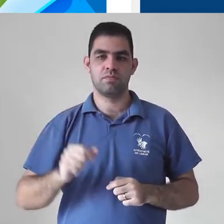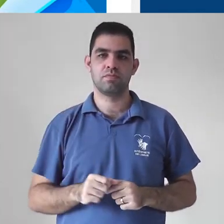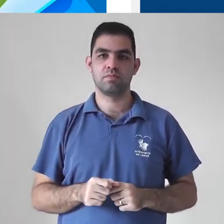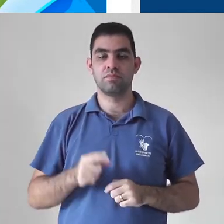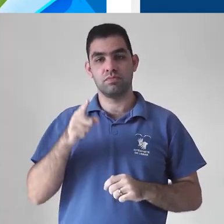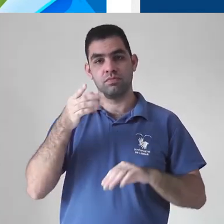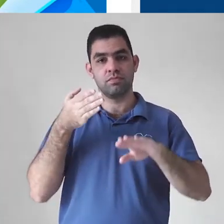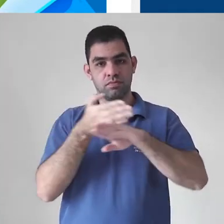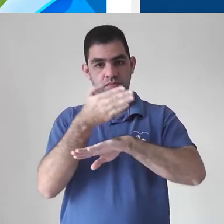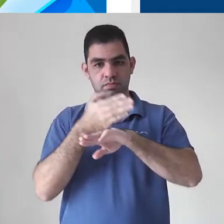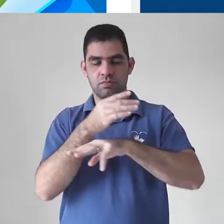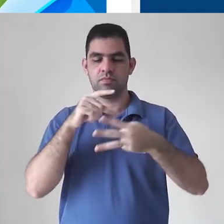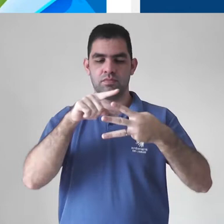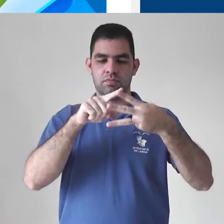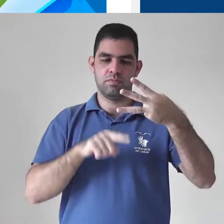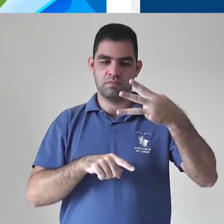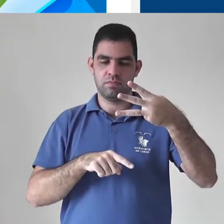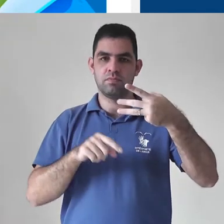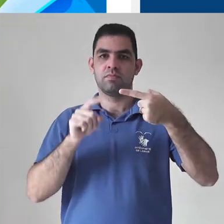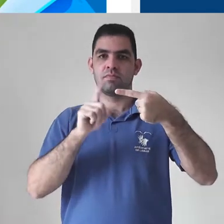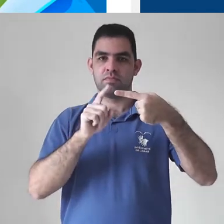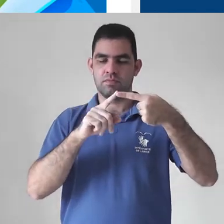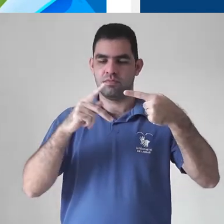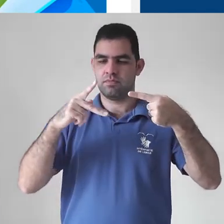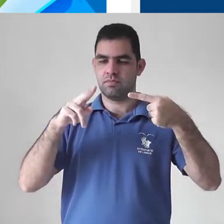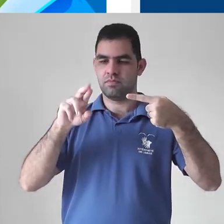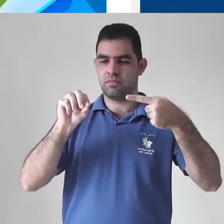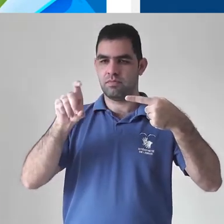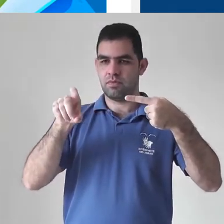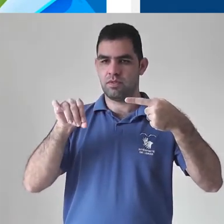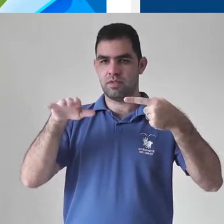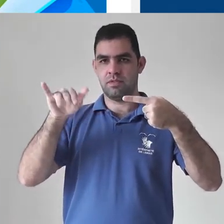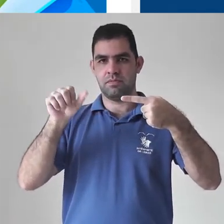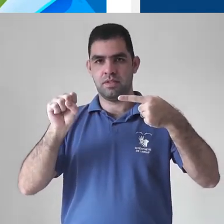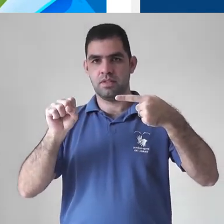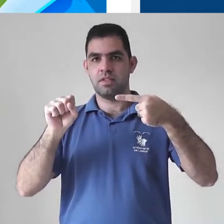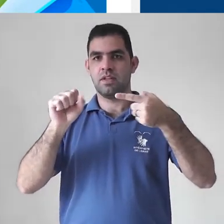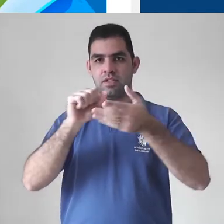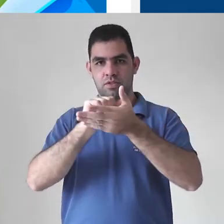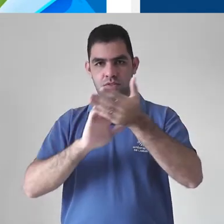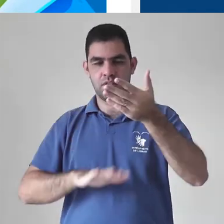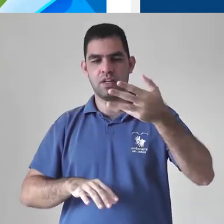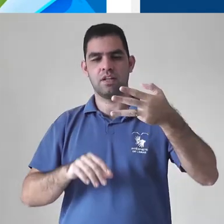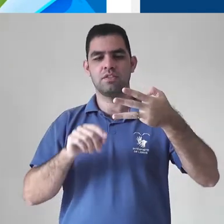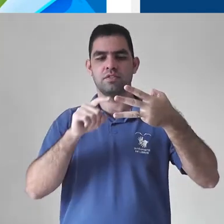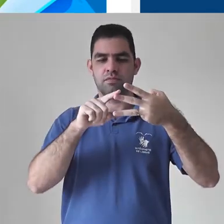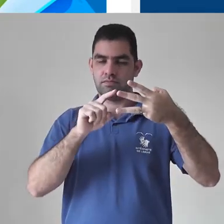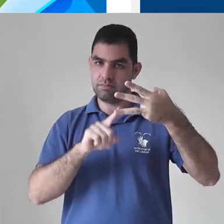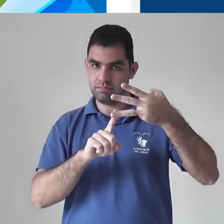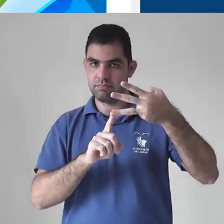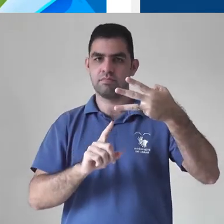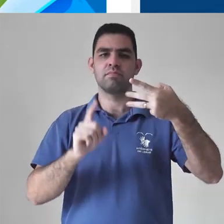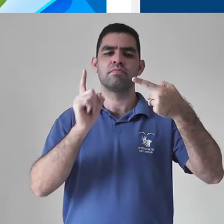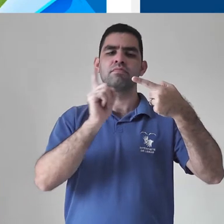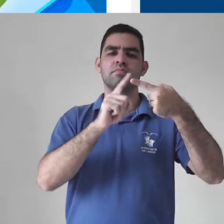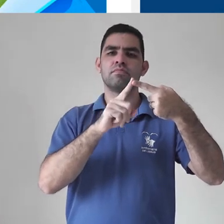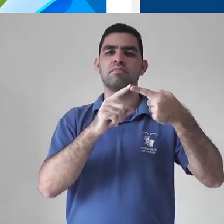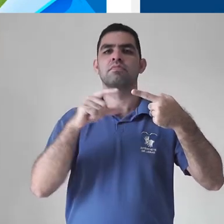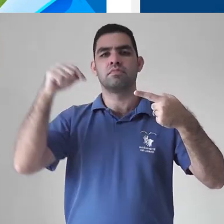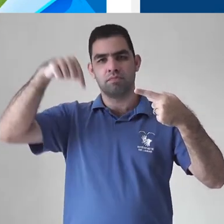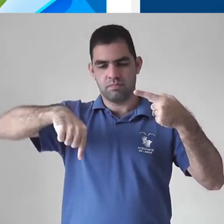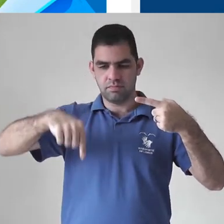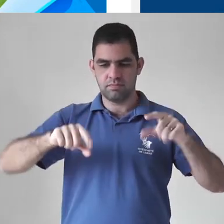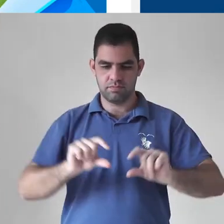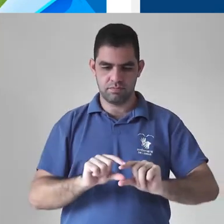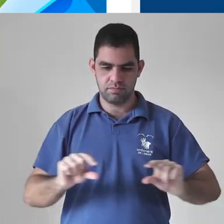pela área de próximas atividades existem outros dois modos de visualizar as atividades no mural o link do vídeo sobre as próximas